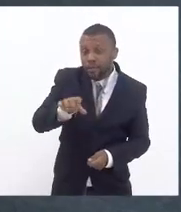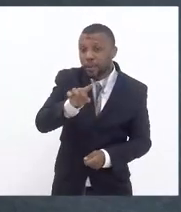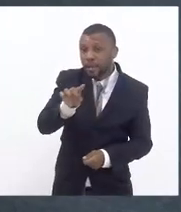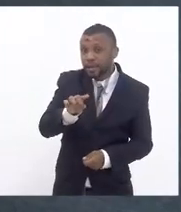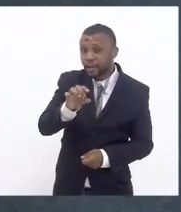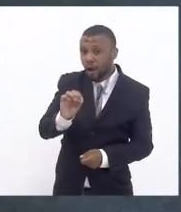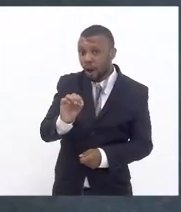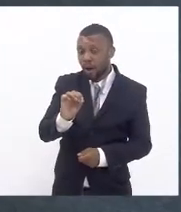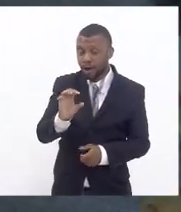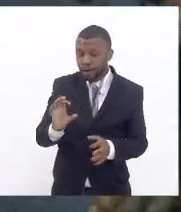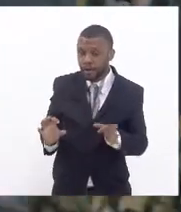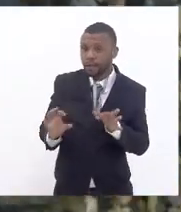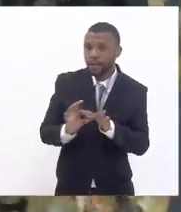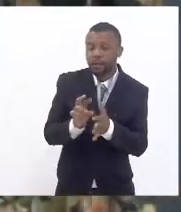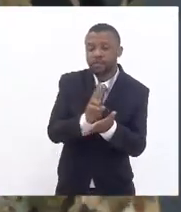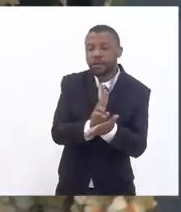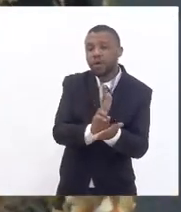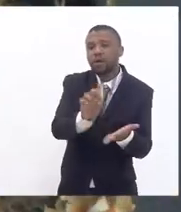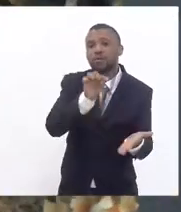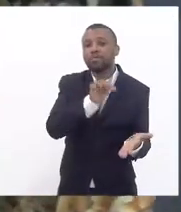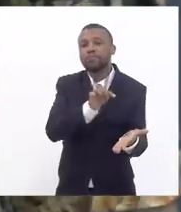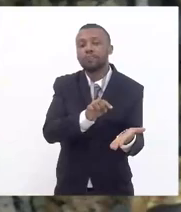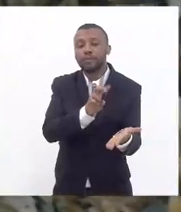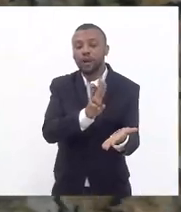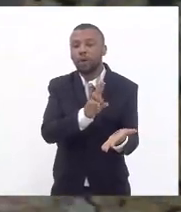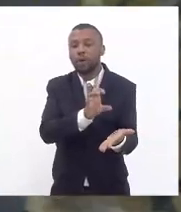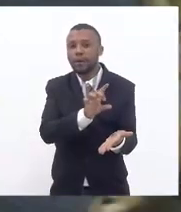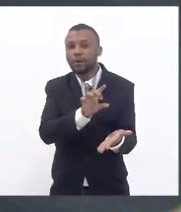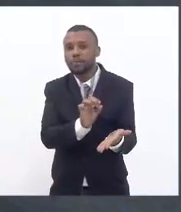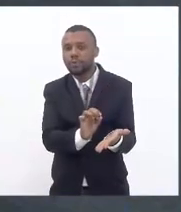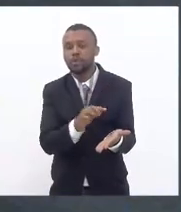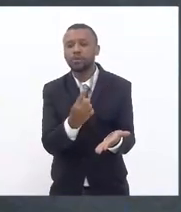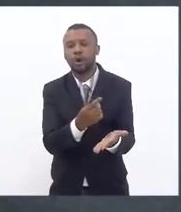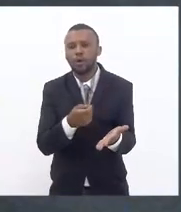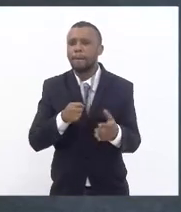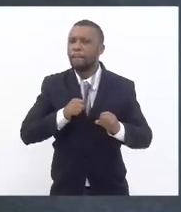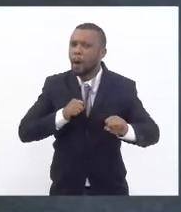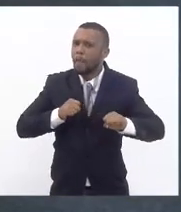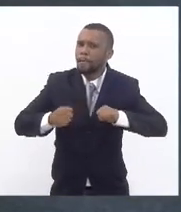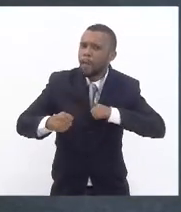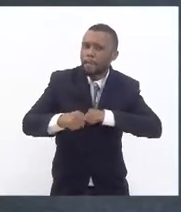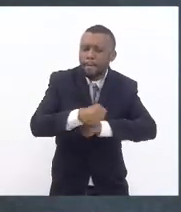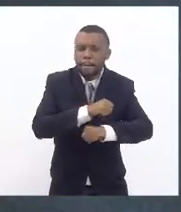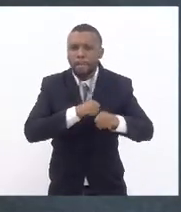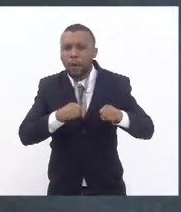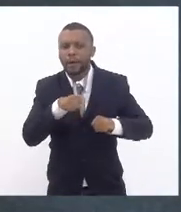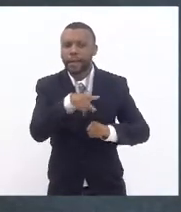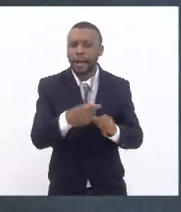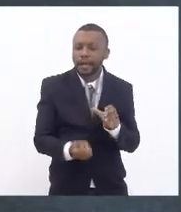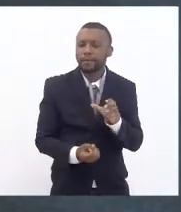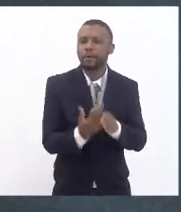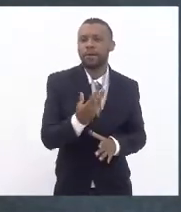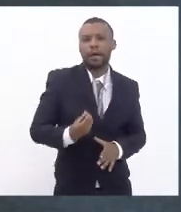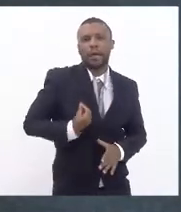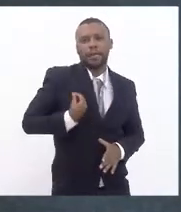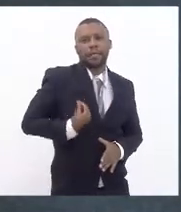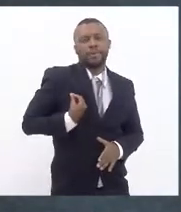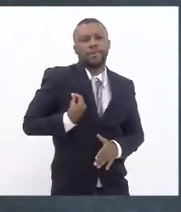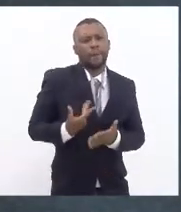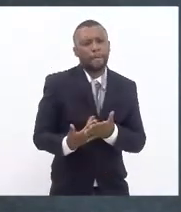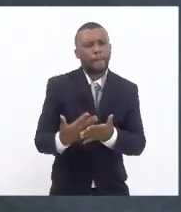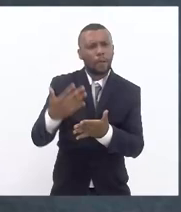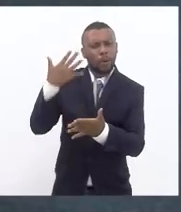através da Universidade da UESO, que nós lutamos para que ela existisse. Toda a luta que foi feita no